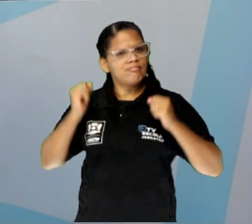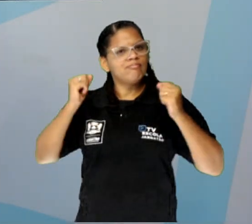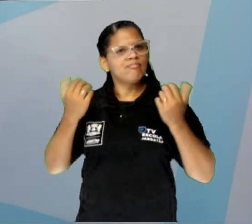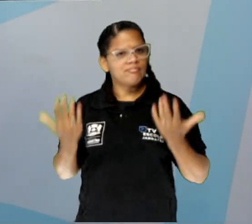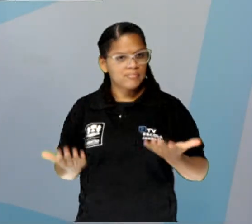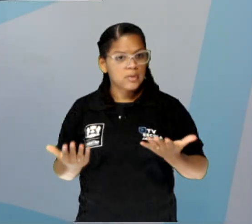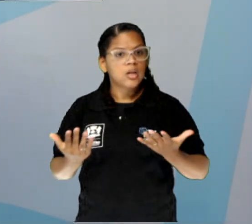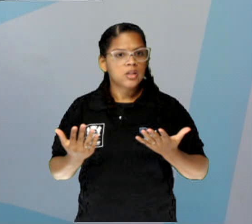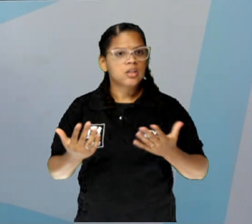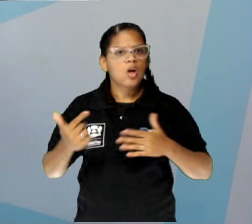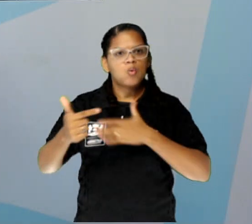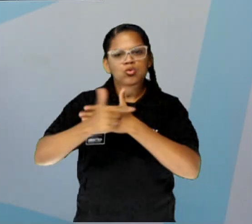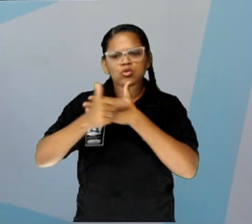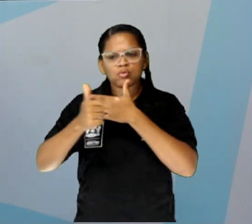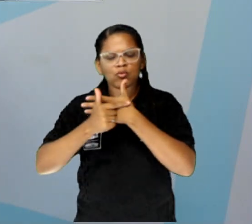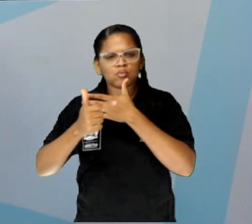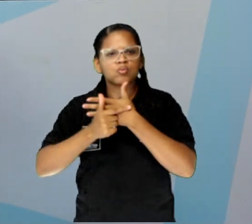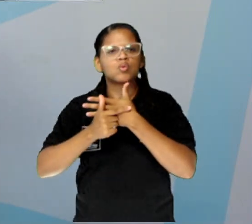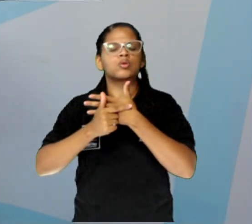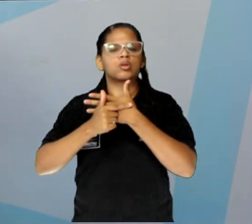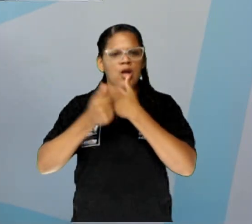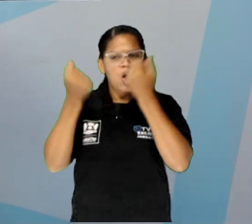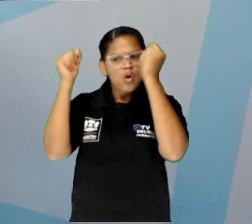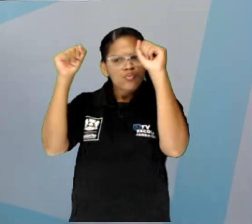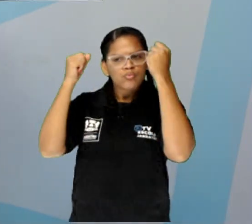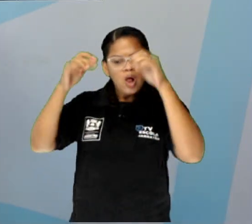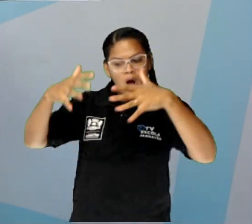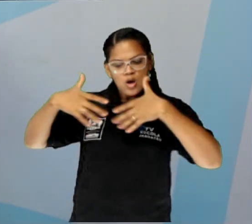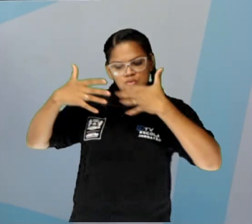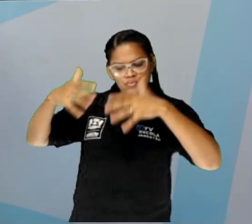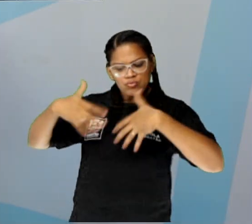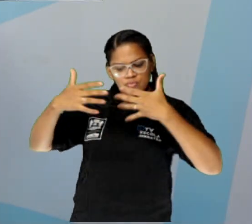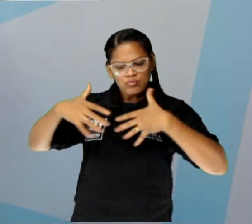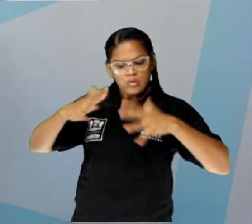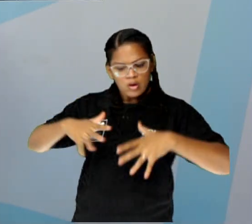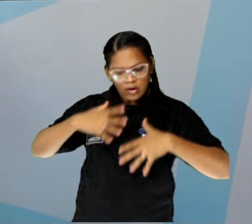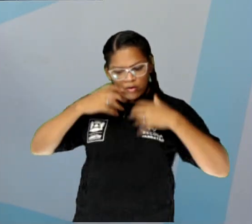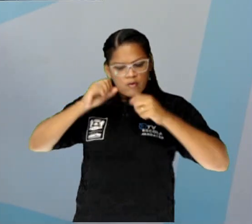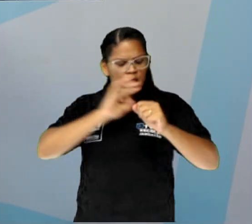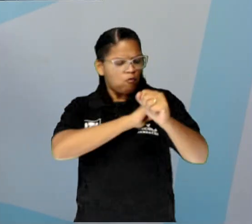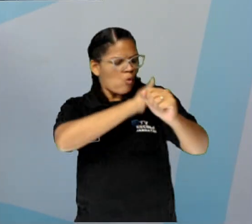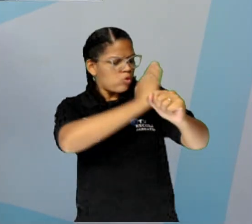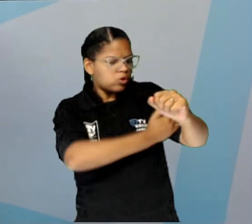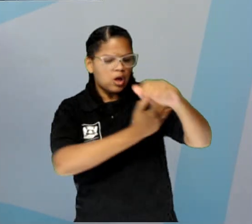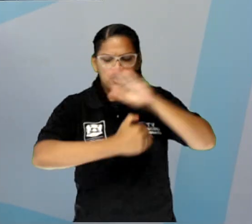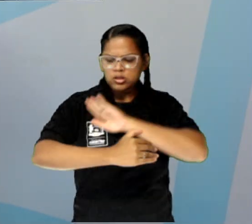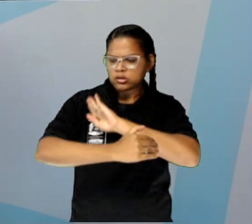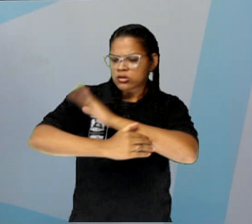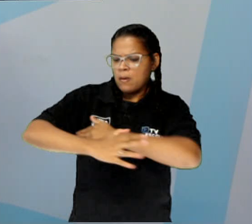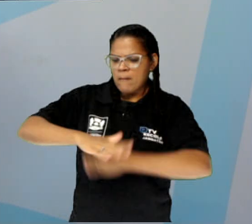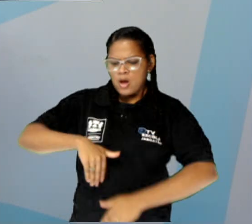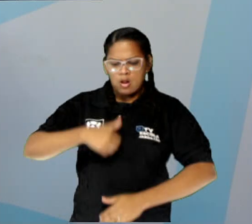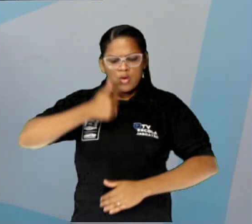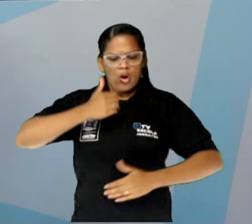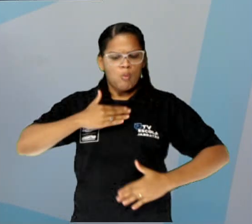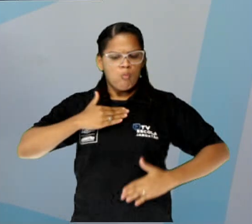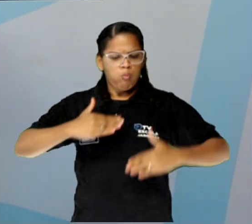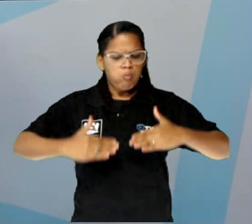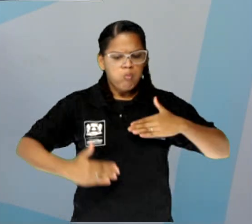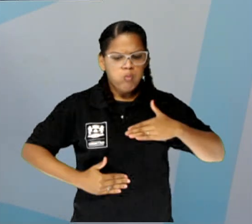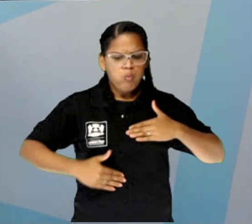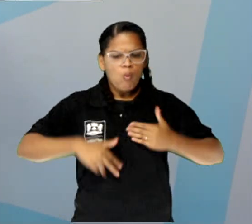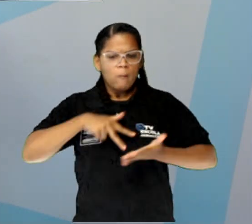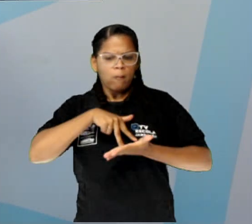nesse sentido. Né? Ela quer fortalecer, melhorar e equilibrar ao teu corpo.